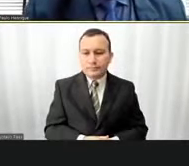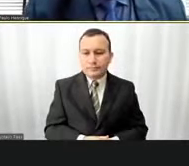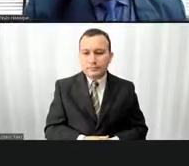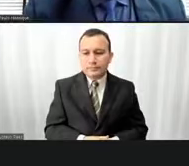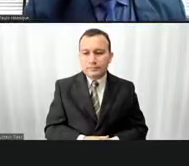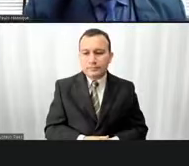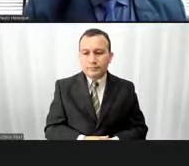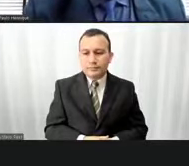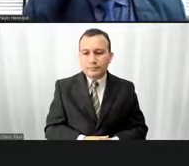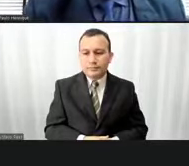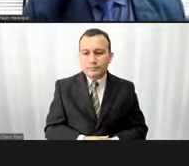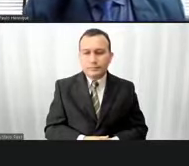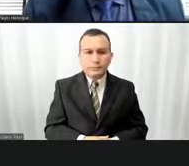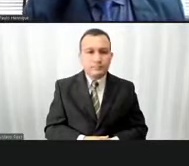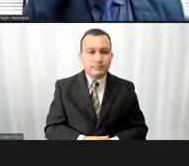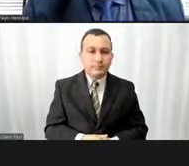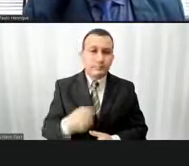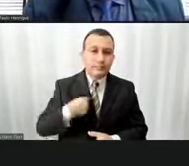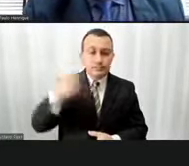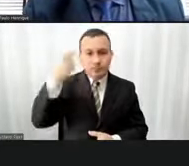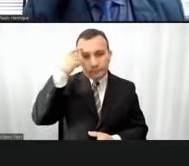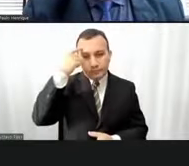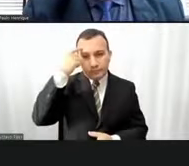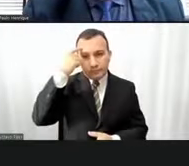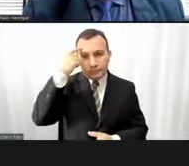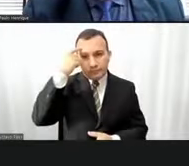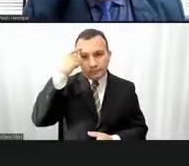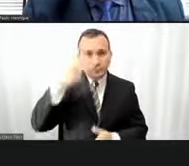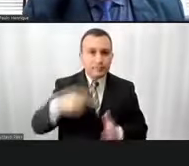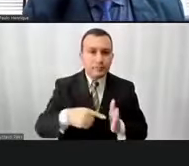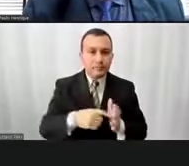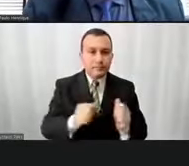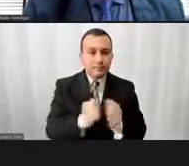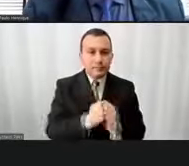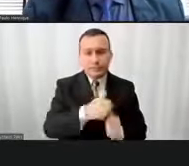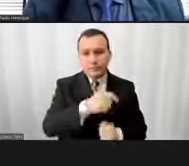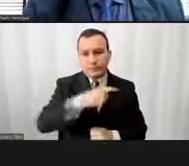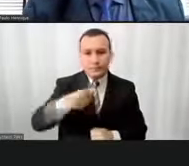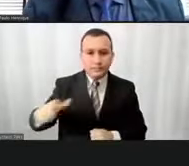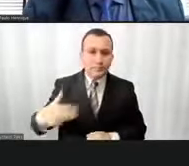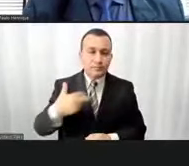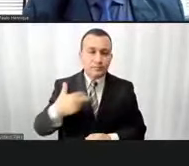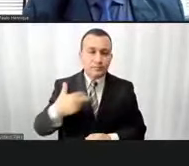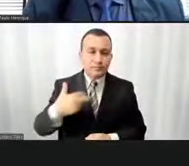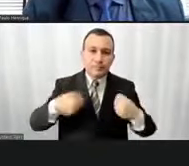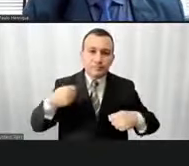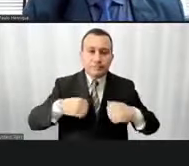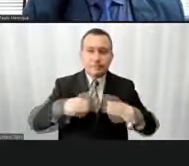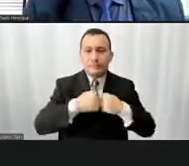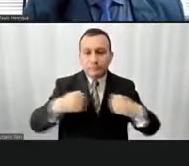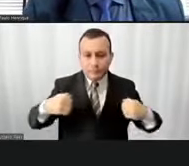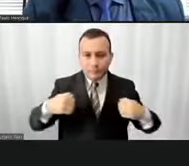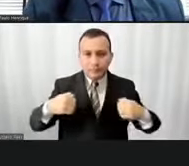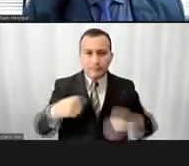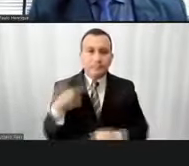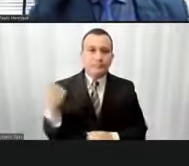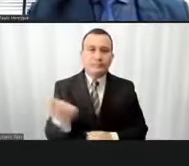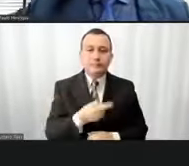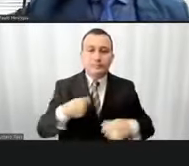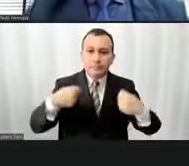Secretário, eu penso que essa ação ela não pode ser votada junto com as demais. Ela tem que ser separada e nós precisamos